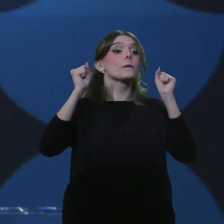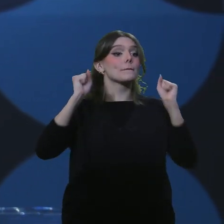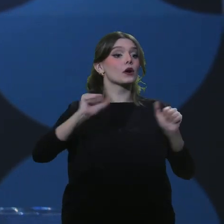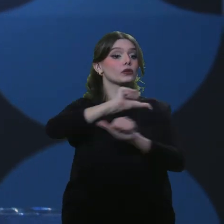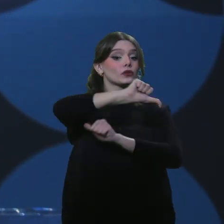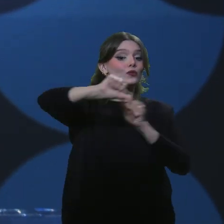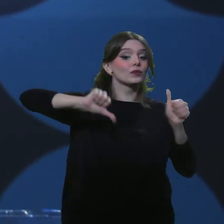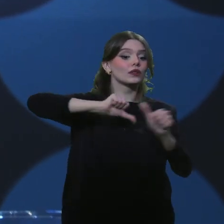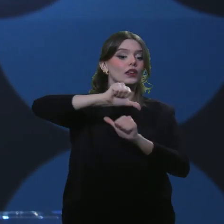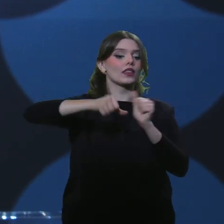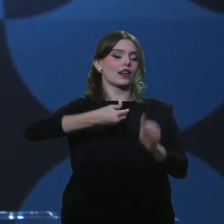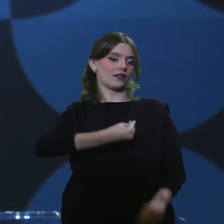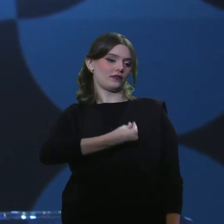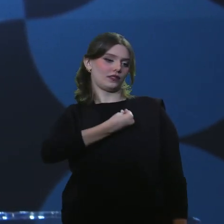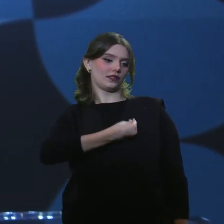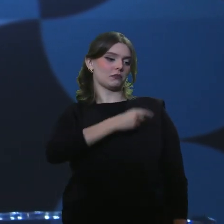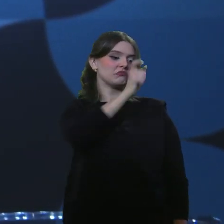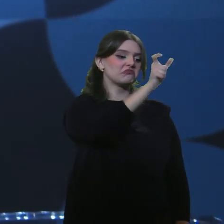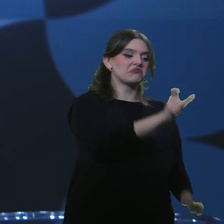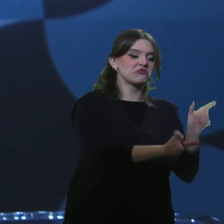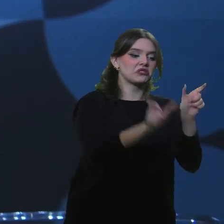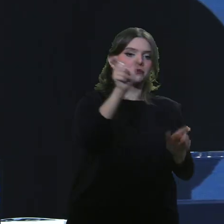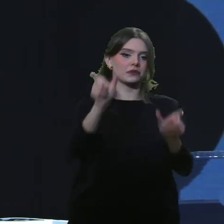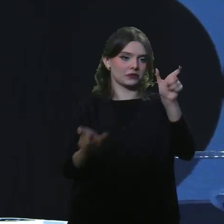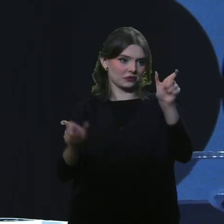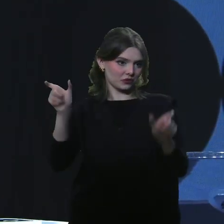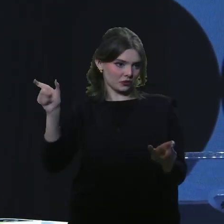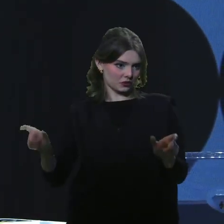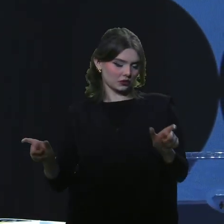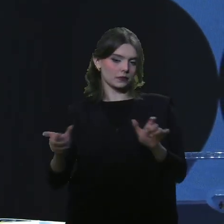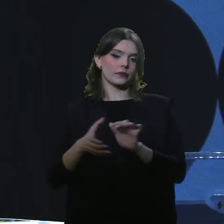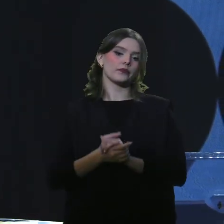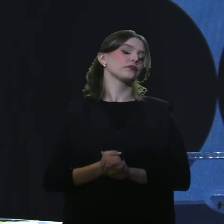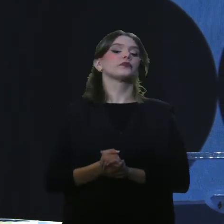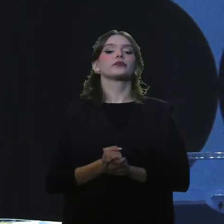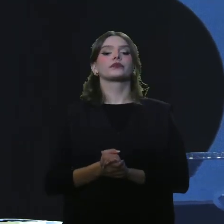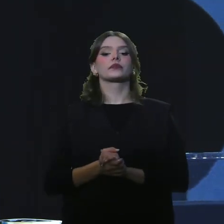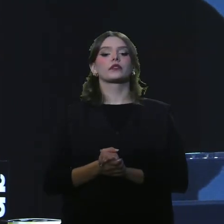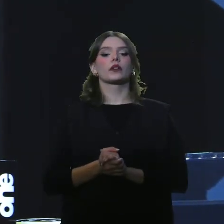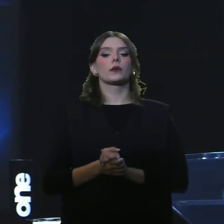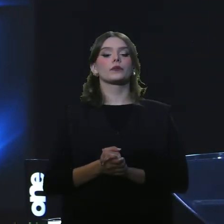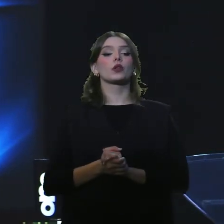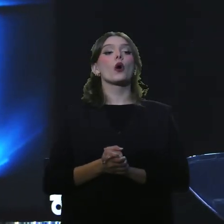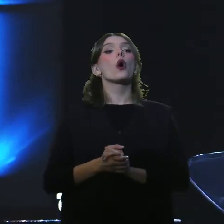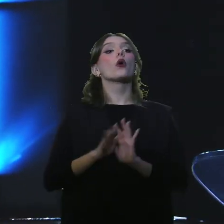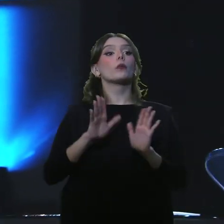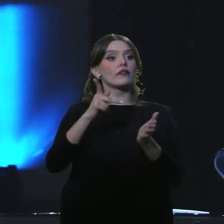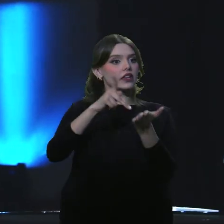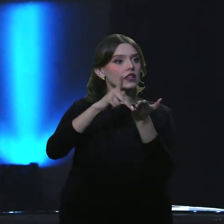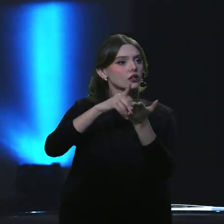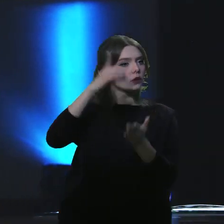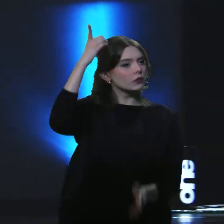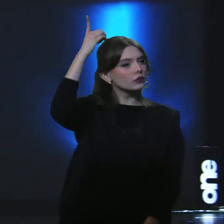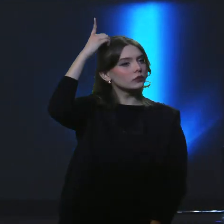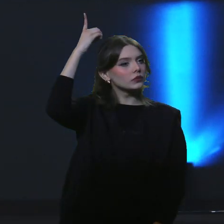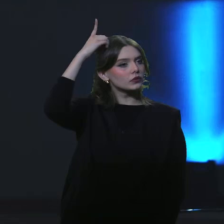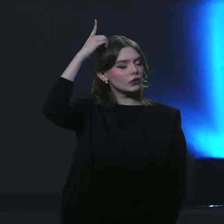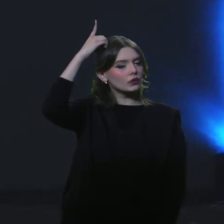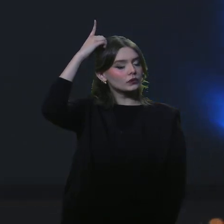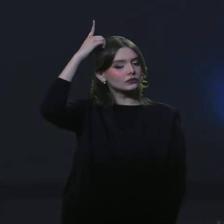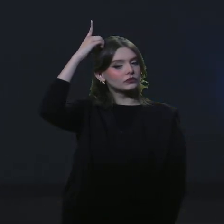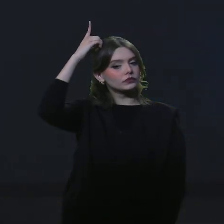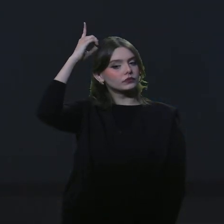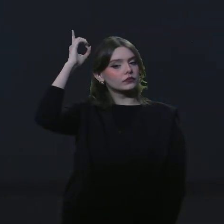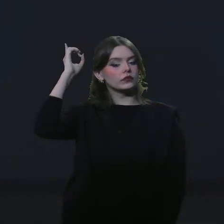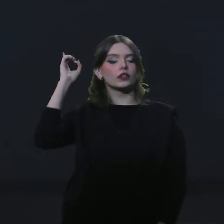Existem coisas que estão na sua mão, dons também. E sabe uma verdade sobre os dons? Os dons, eles